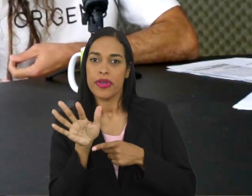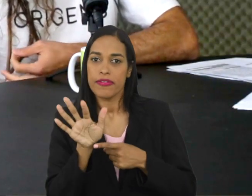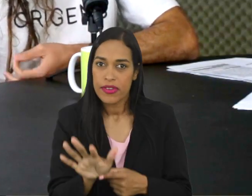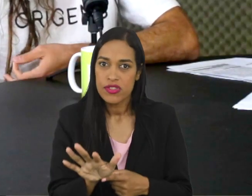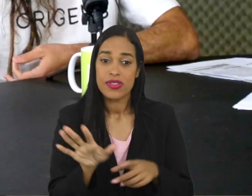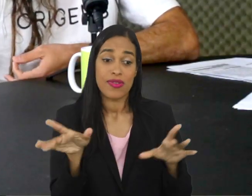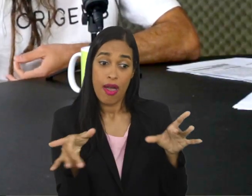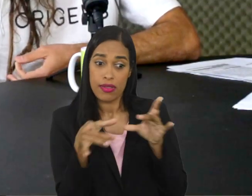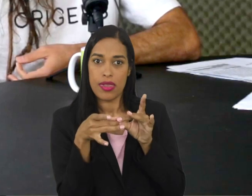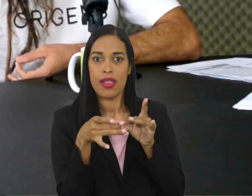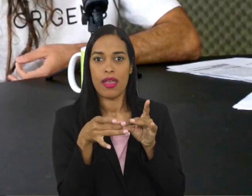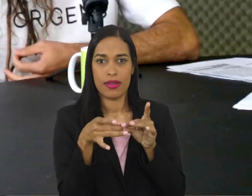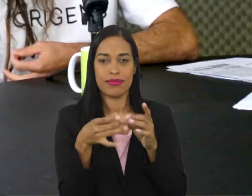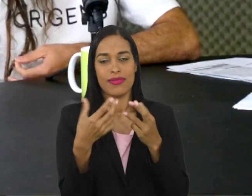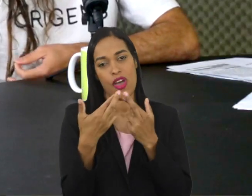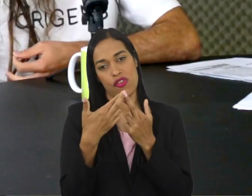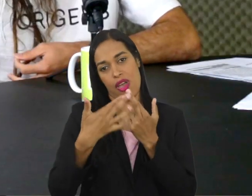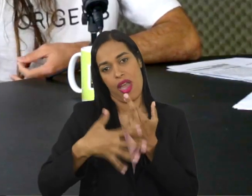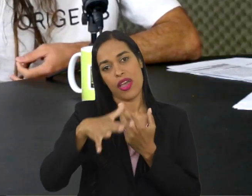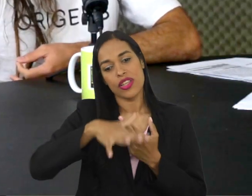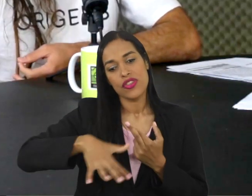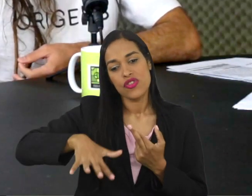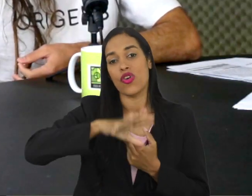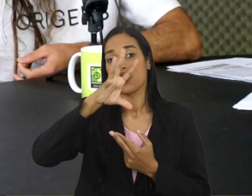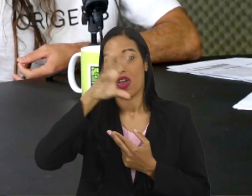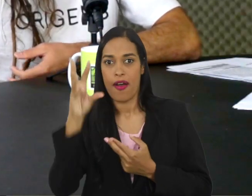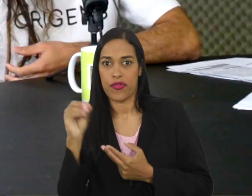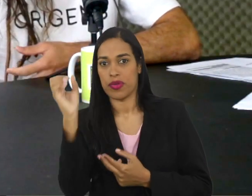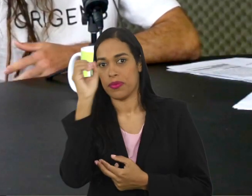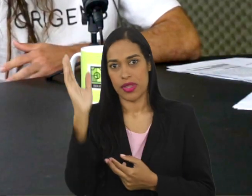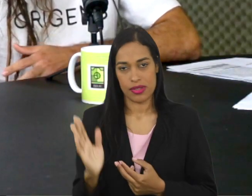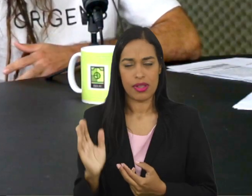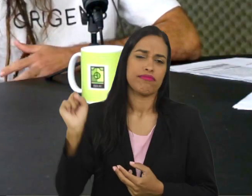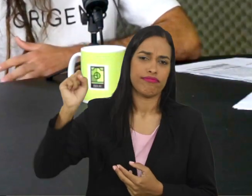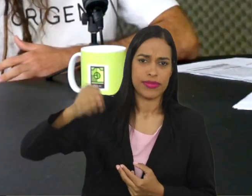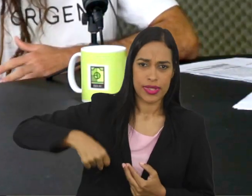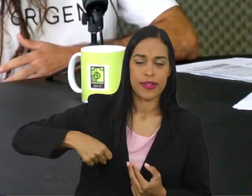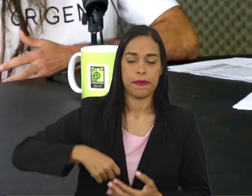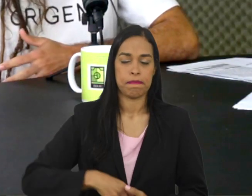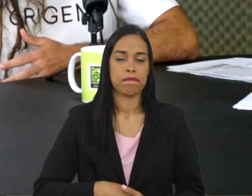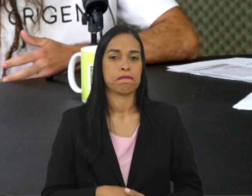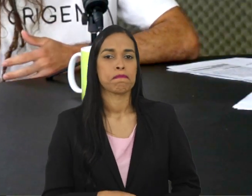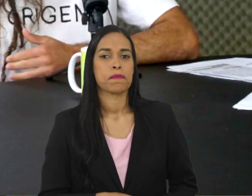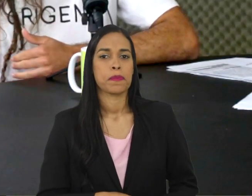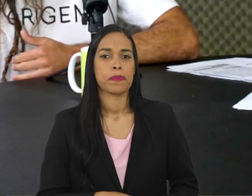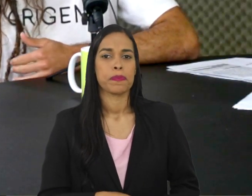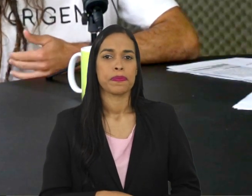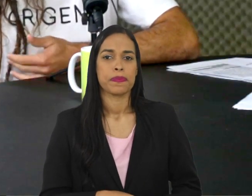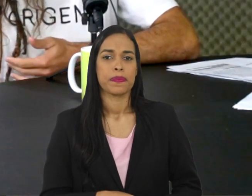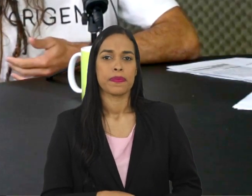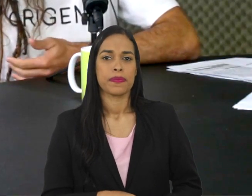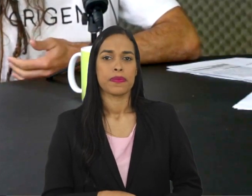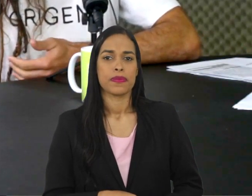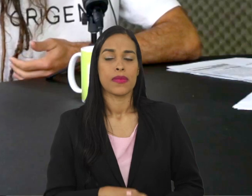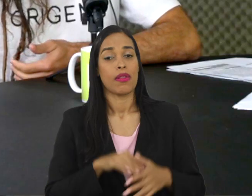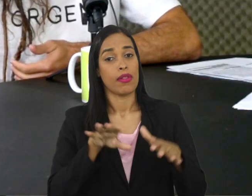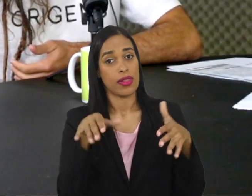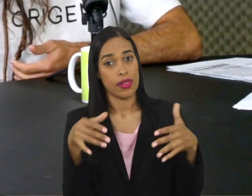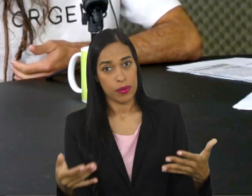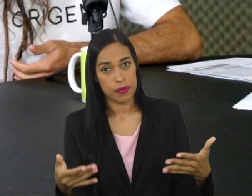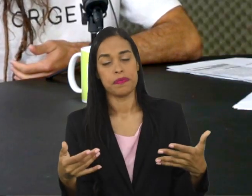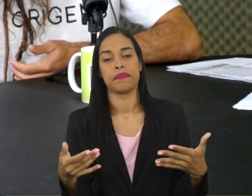diretamente atrelada às religiões afro-brasileiras. Isso é inegável. No entanto,